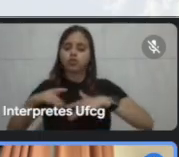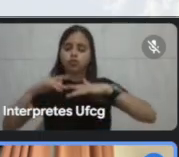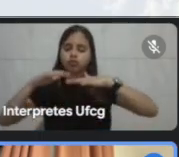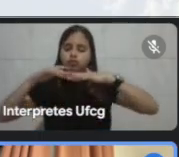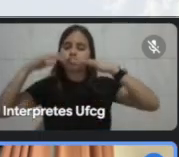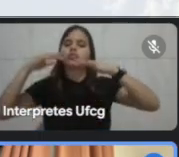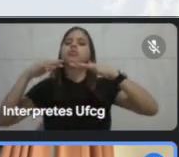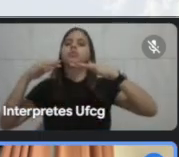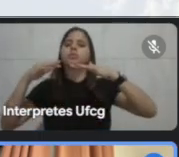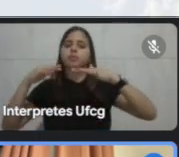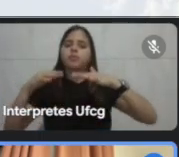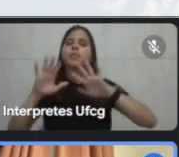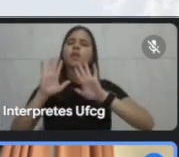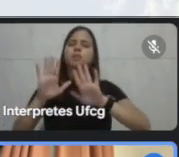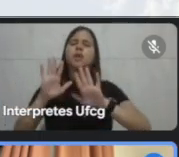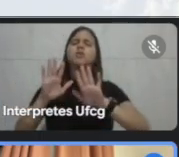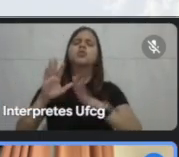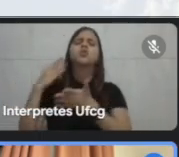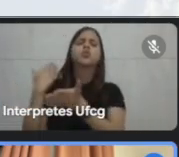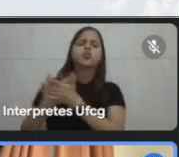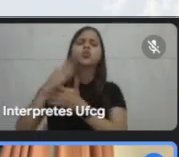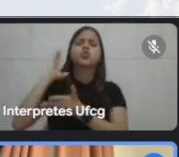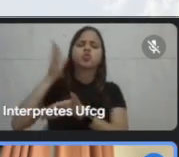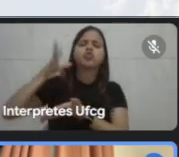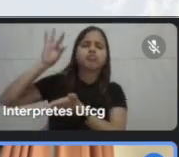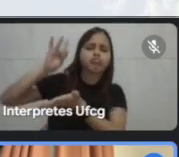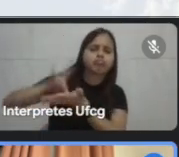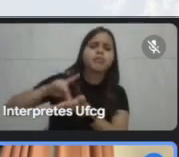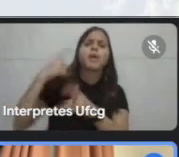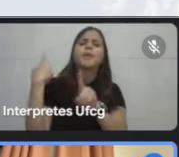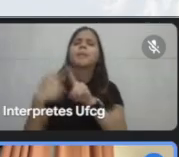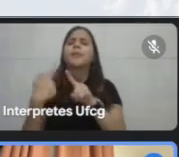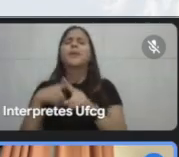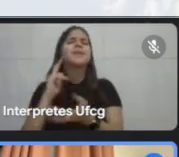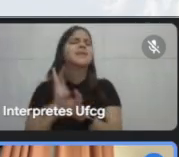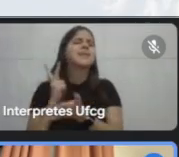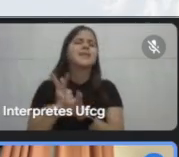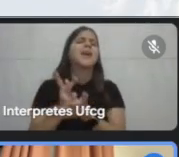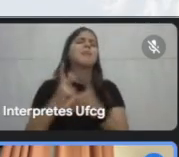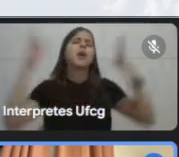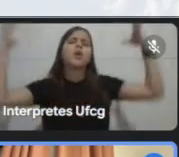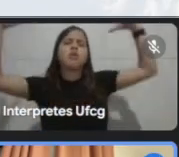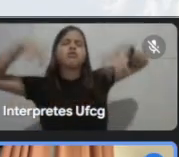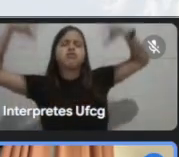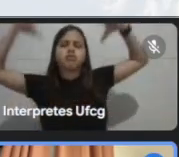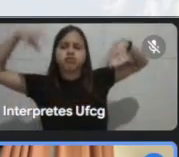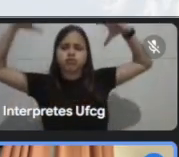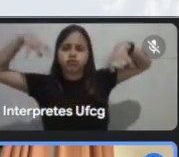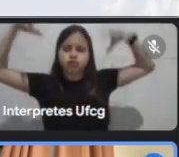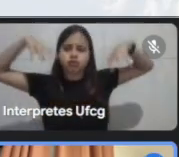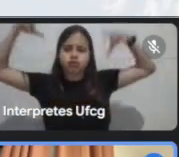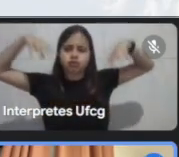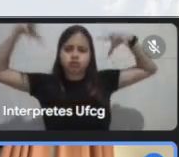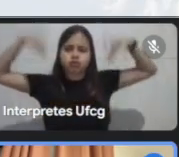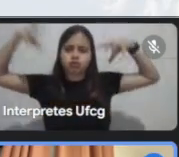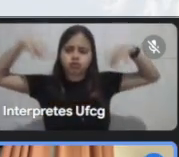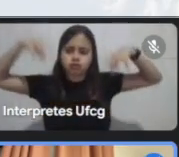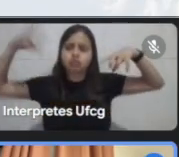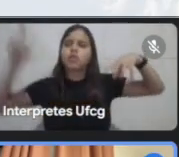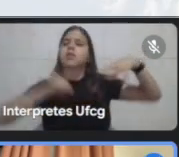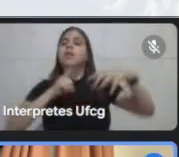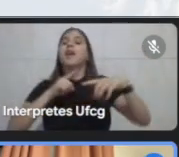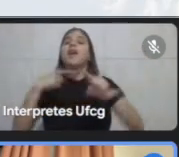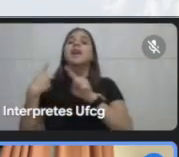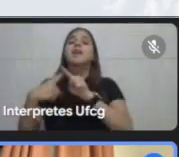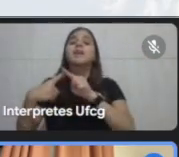já são muito consolidados, porque a cidade ela passa por fenômenos de inundação, ela é circulada por um rio,